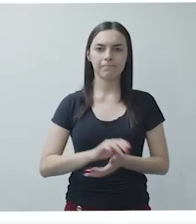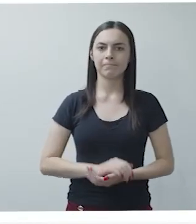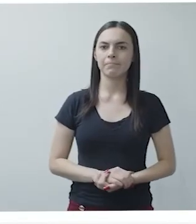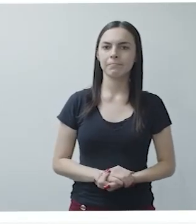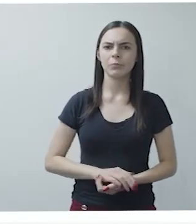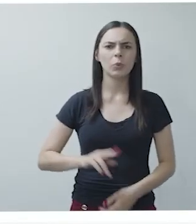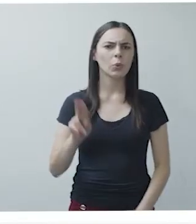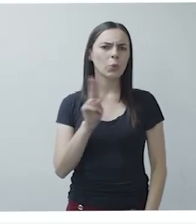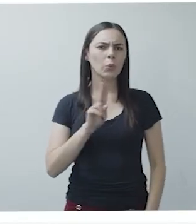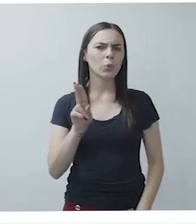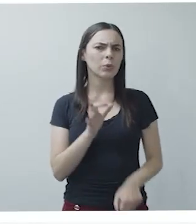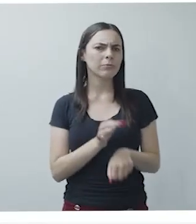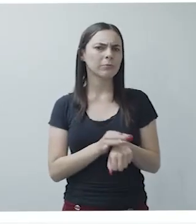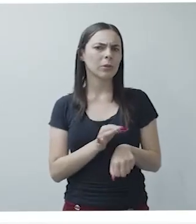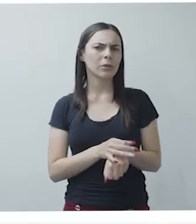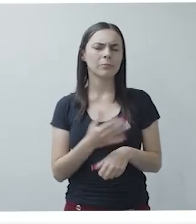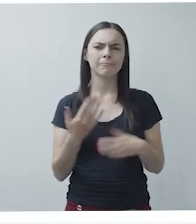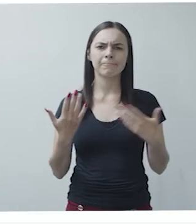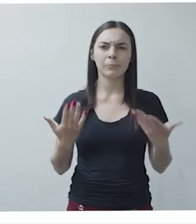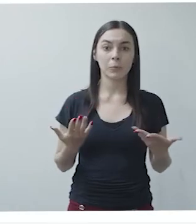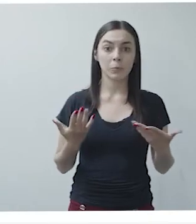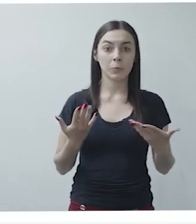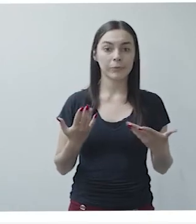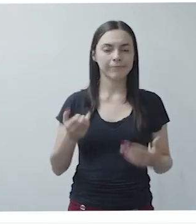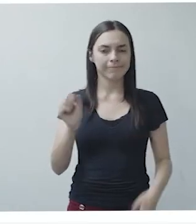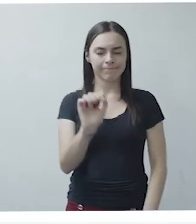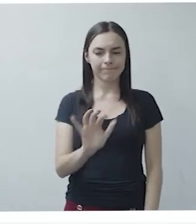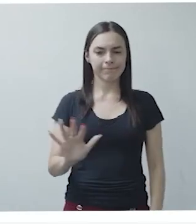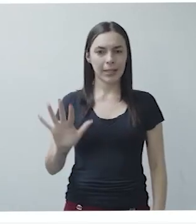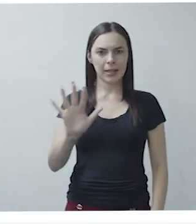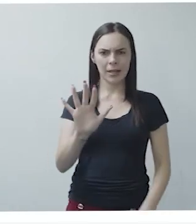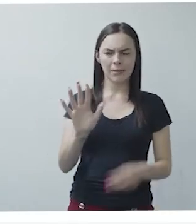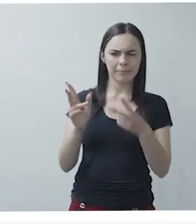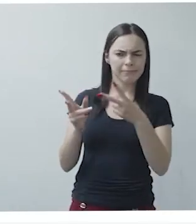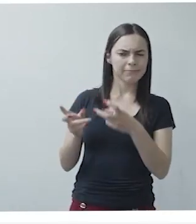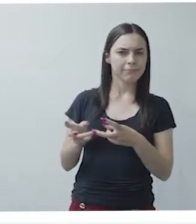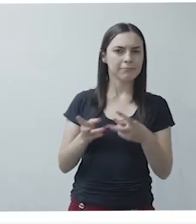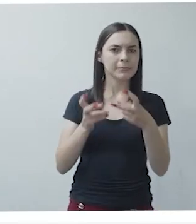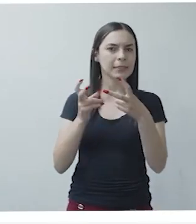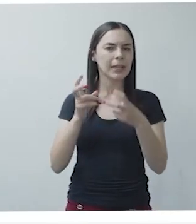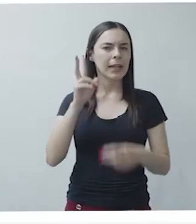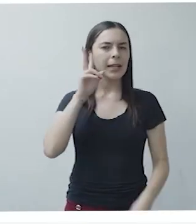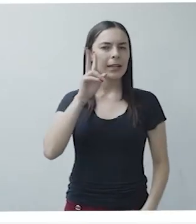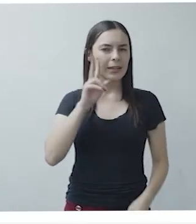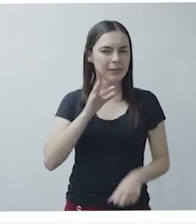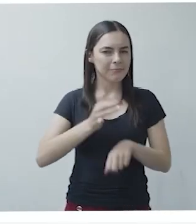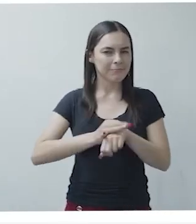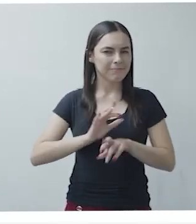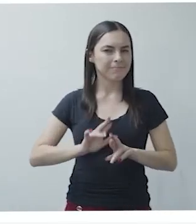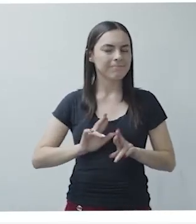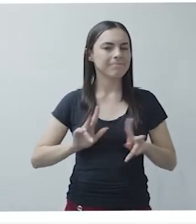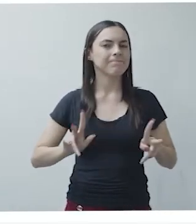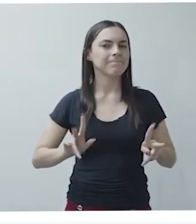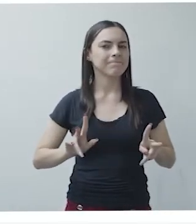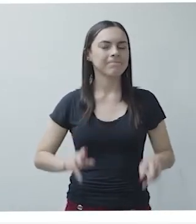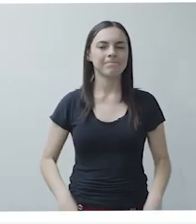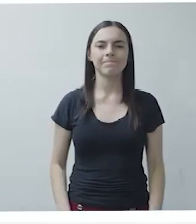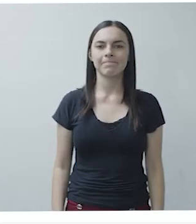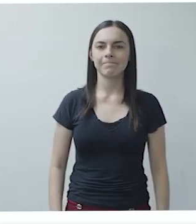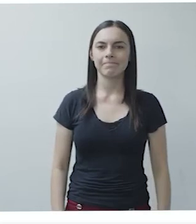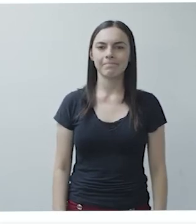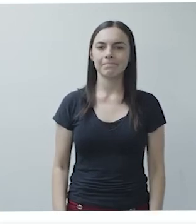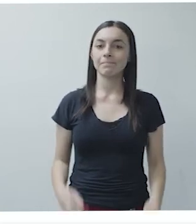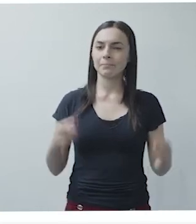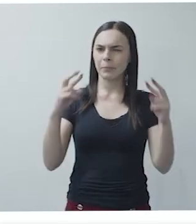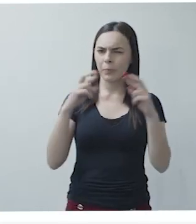nome do relógio? Olha lá essa imagem. Lembram que é um relógio diferente, não é mesmo? Observa